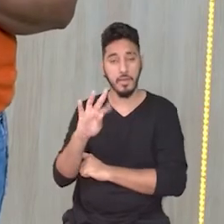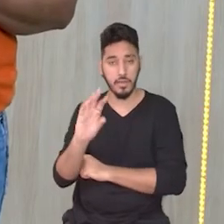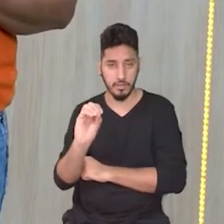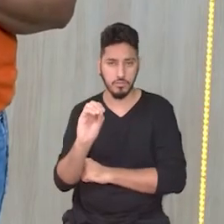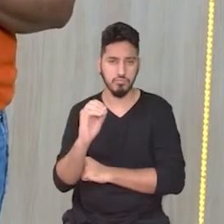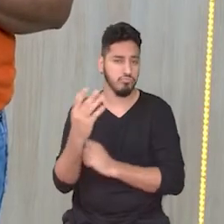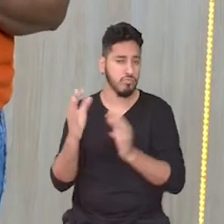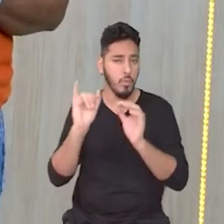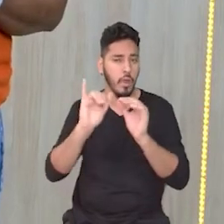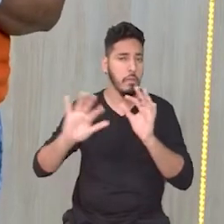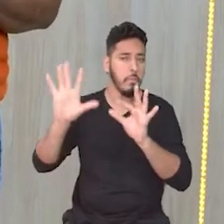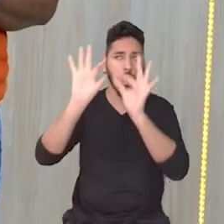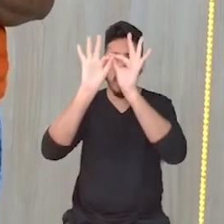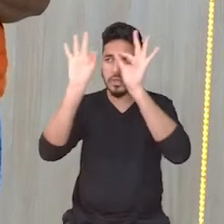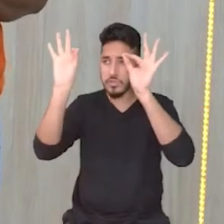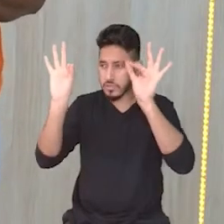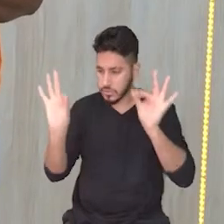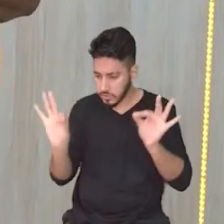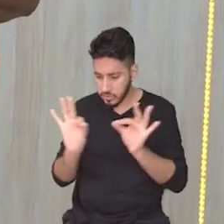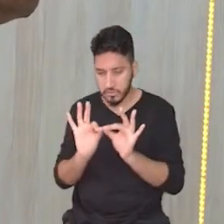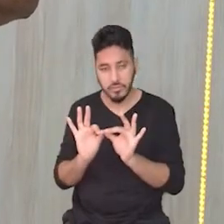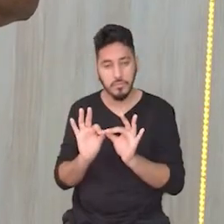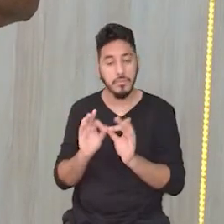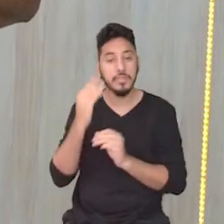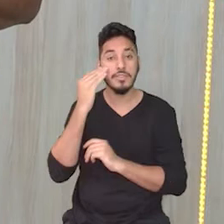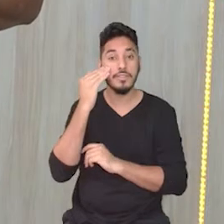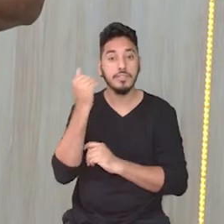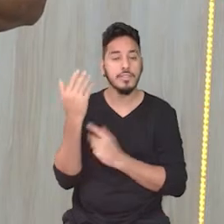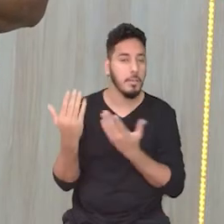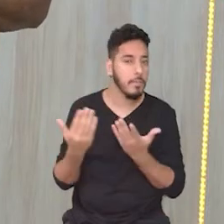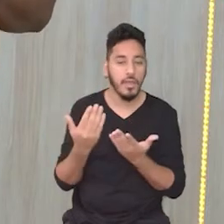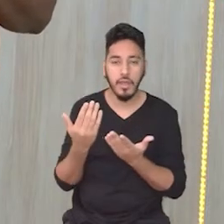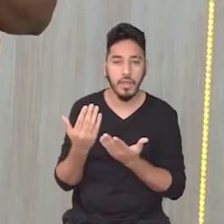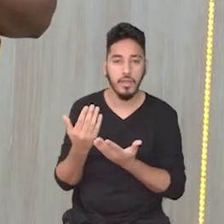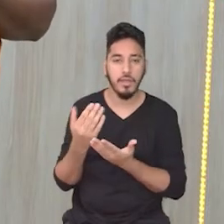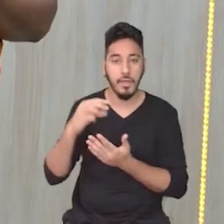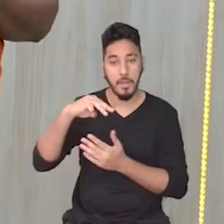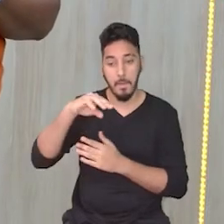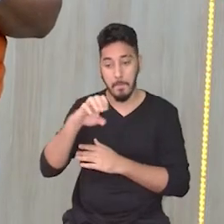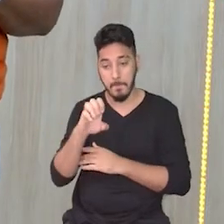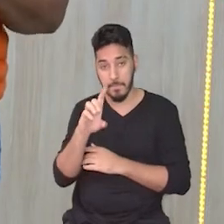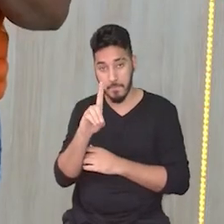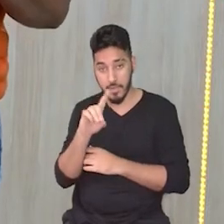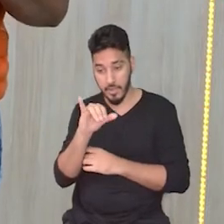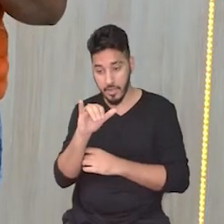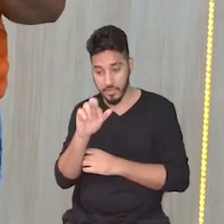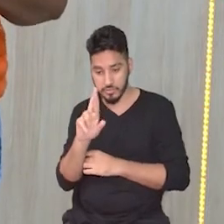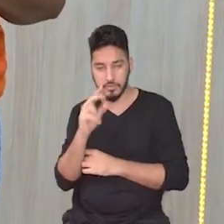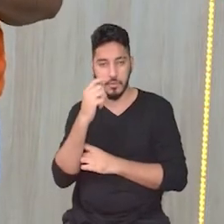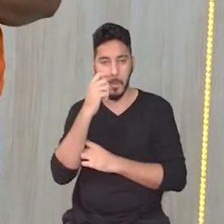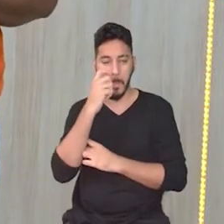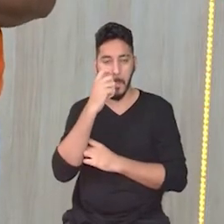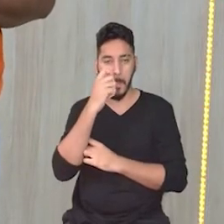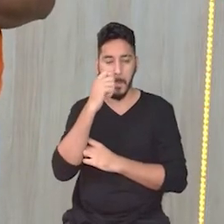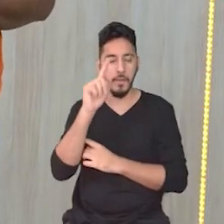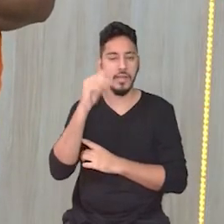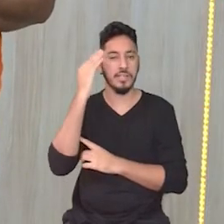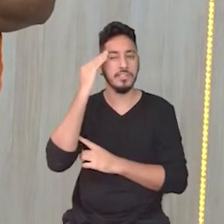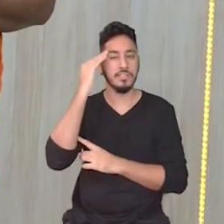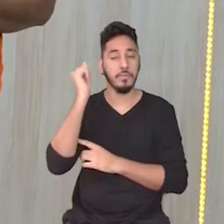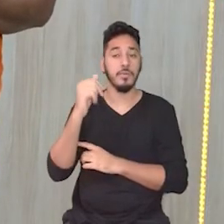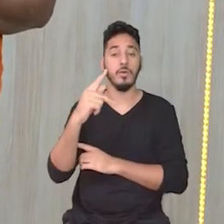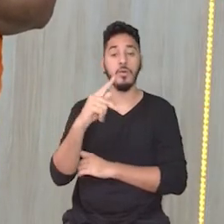figura, não é isso? Ou seja, medir algo significa saber o